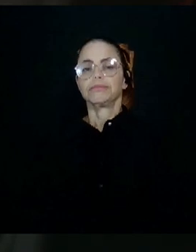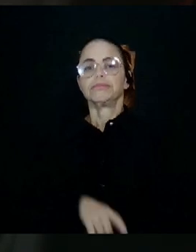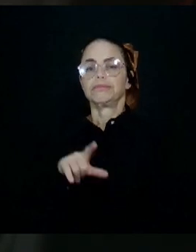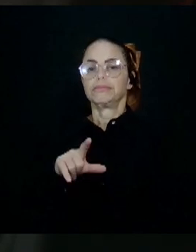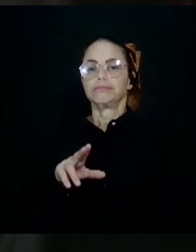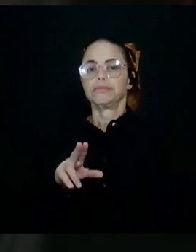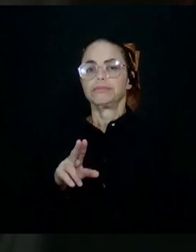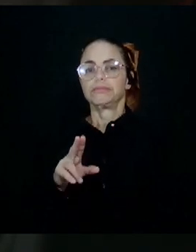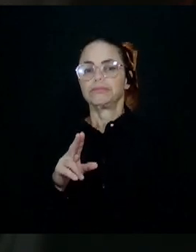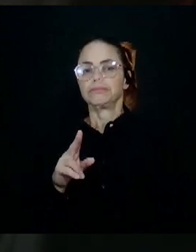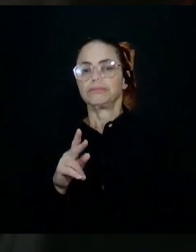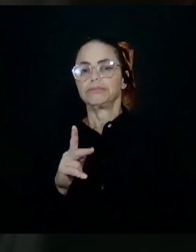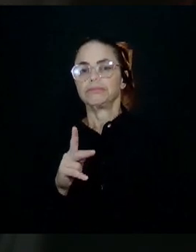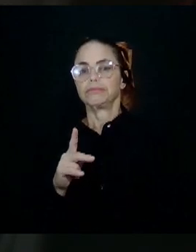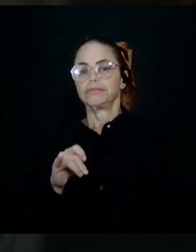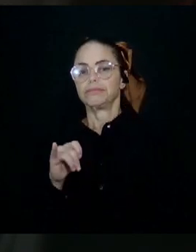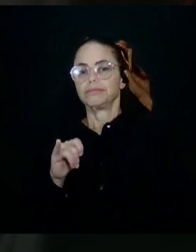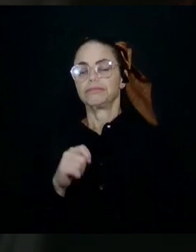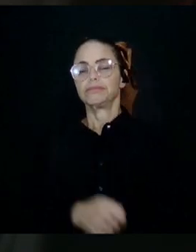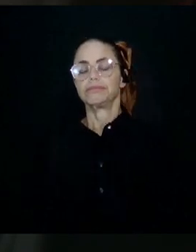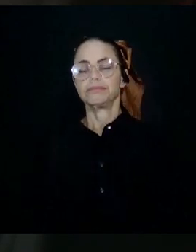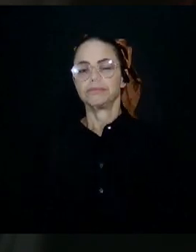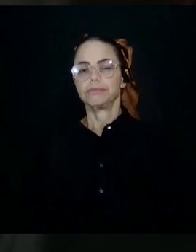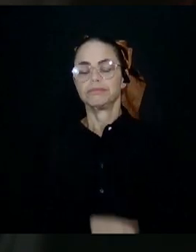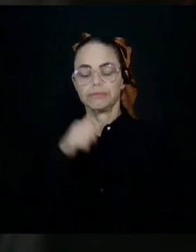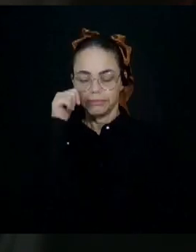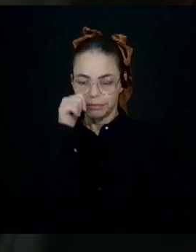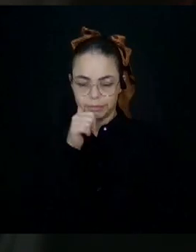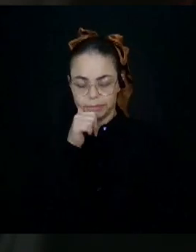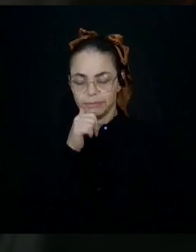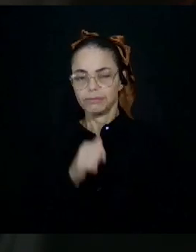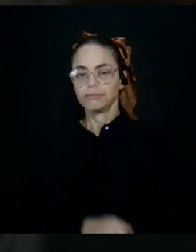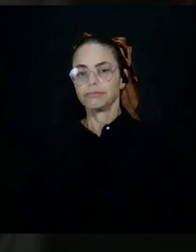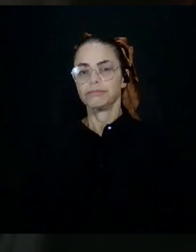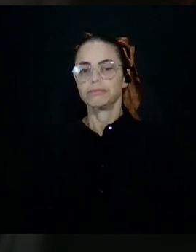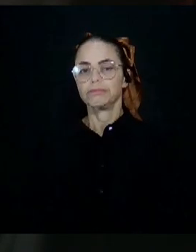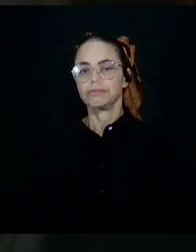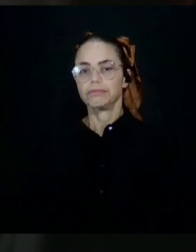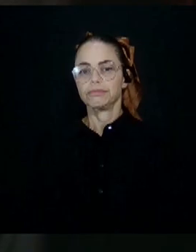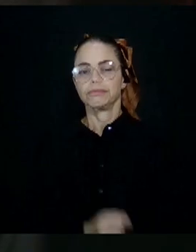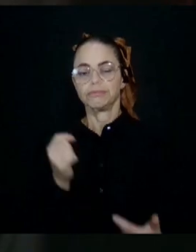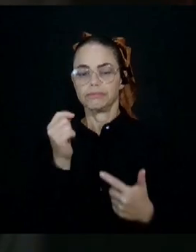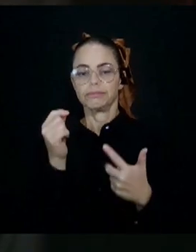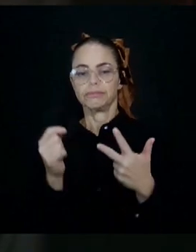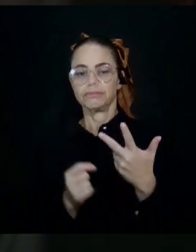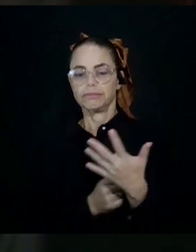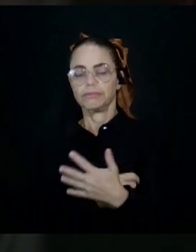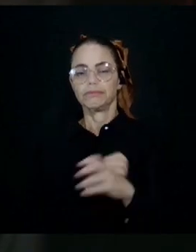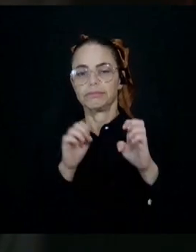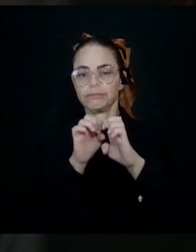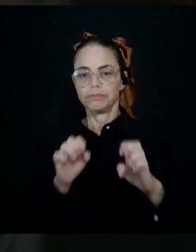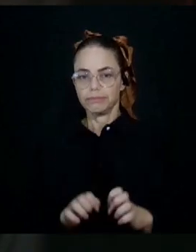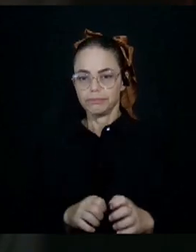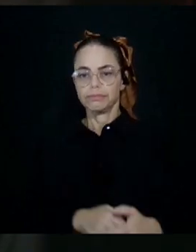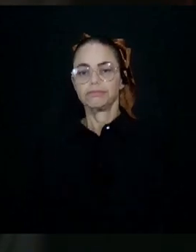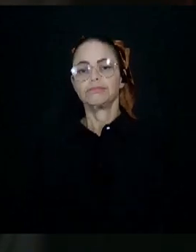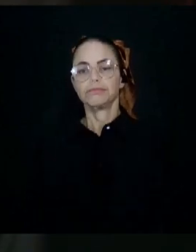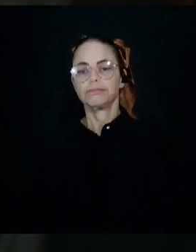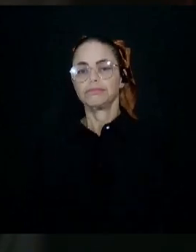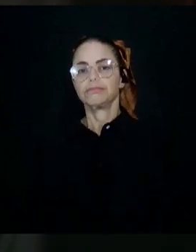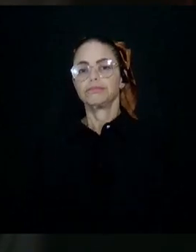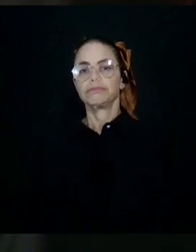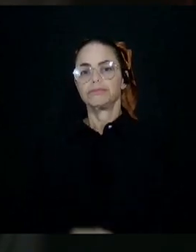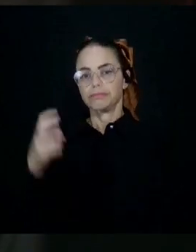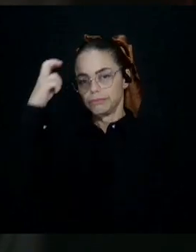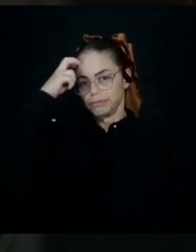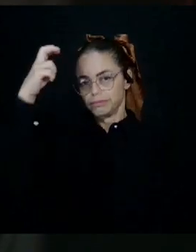meninas aqui, né? E a gente pontua algo estrutural, algo cultural, familiar, e a